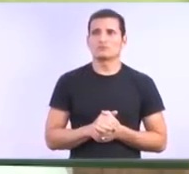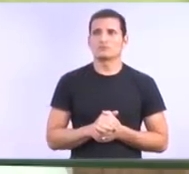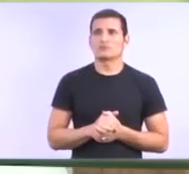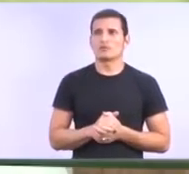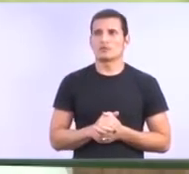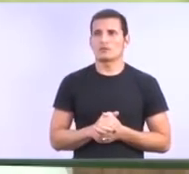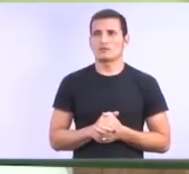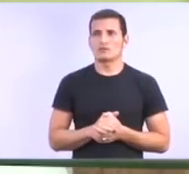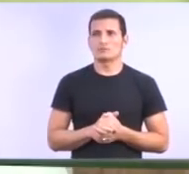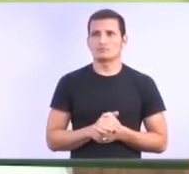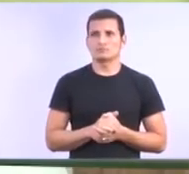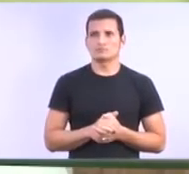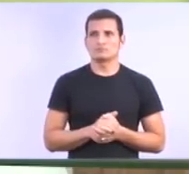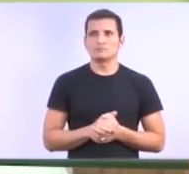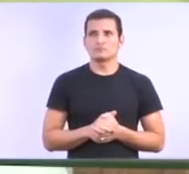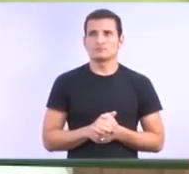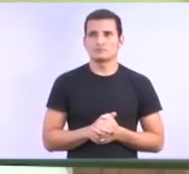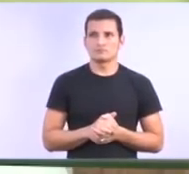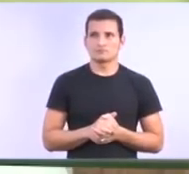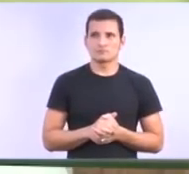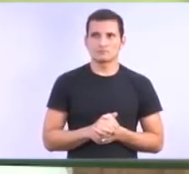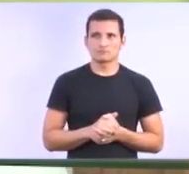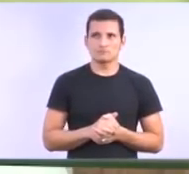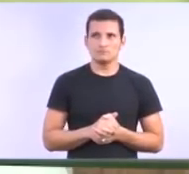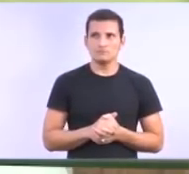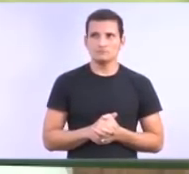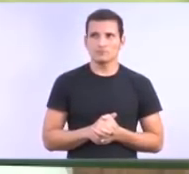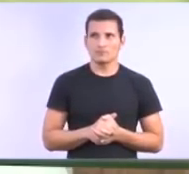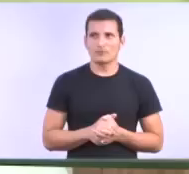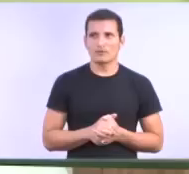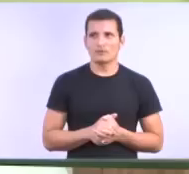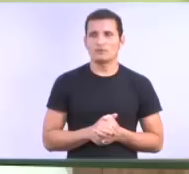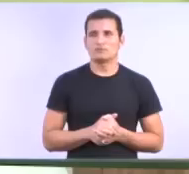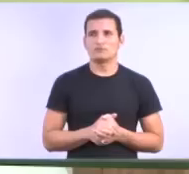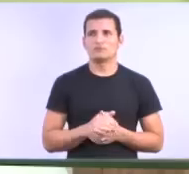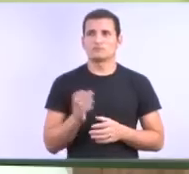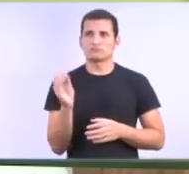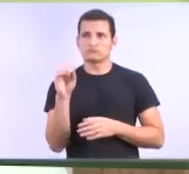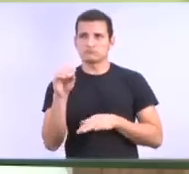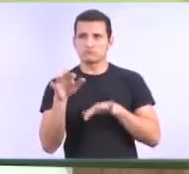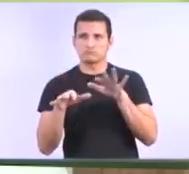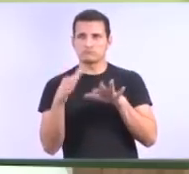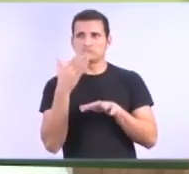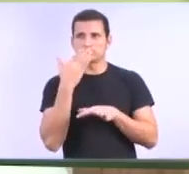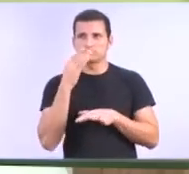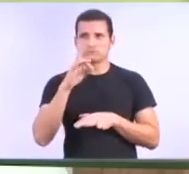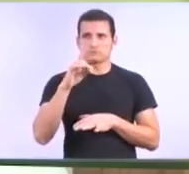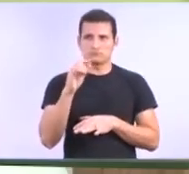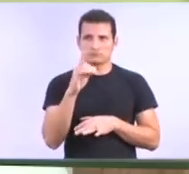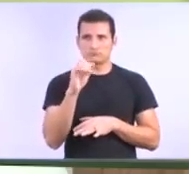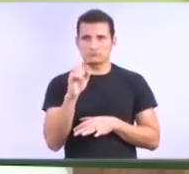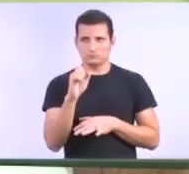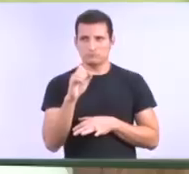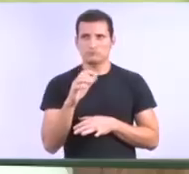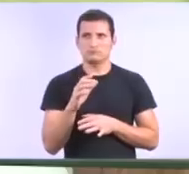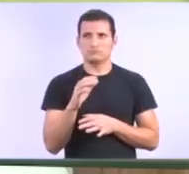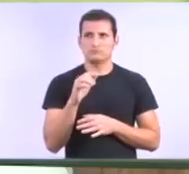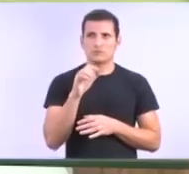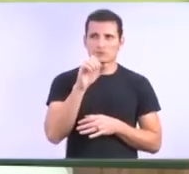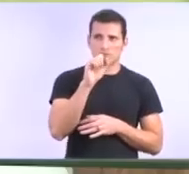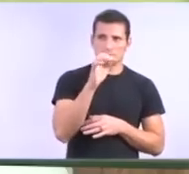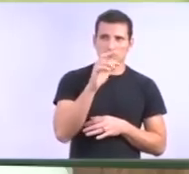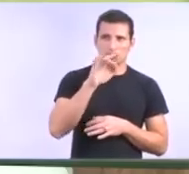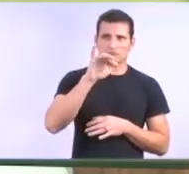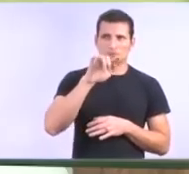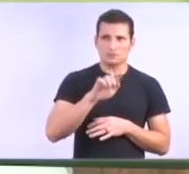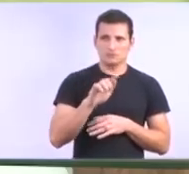basta atribuir o valor com o sinal de igual de acordo com o tipo de dado que esse atributo representa. Onde tem string, ele colocou as